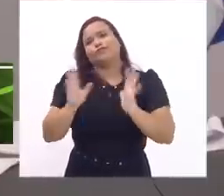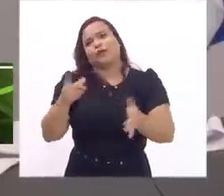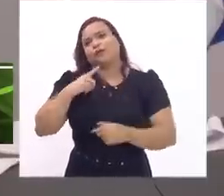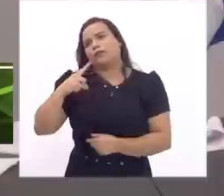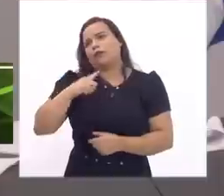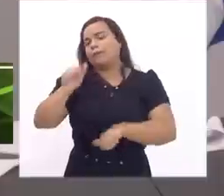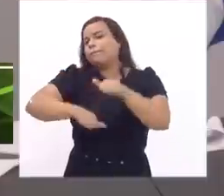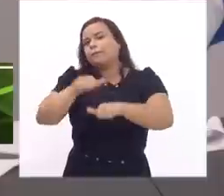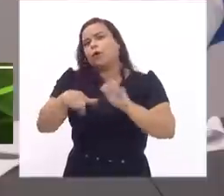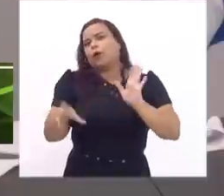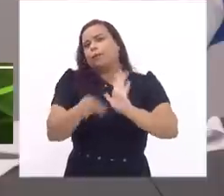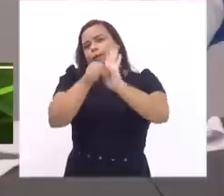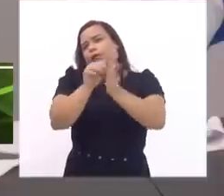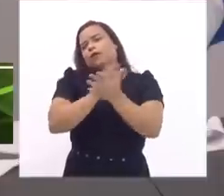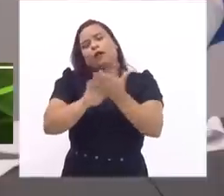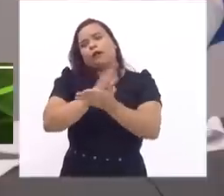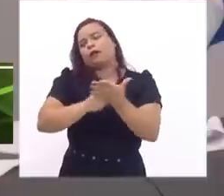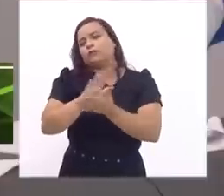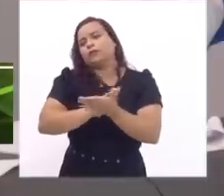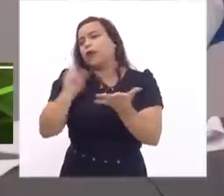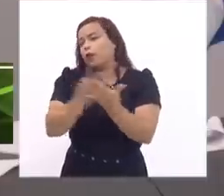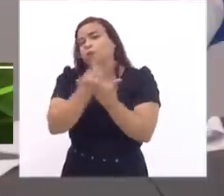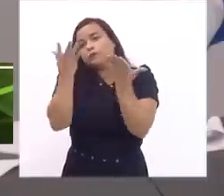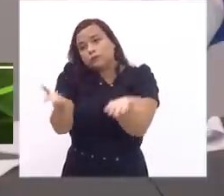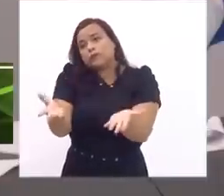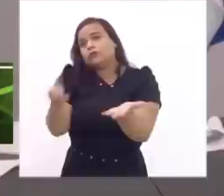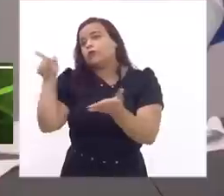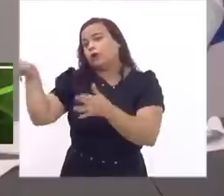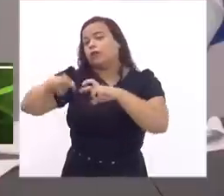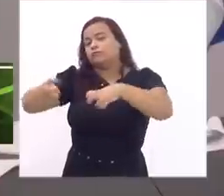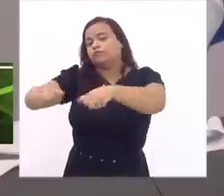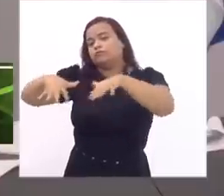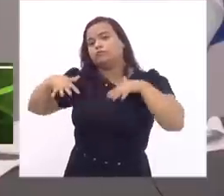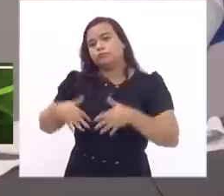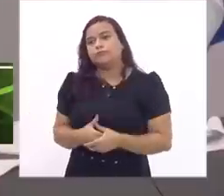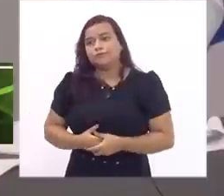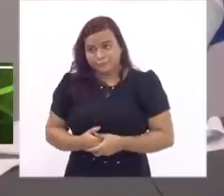não modificamos a ementa. Foi isso que aconteceu no plenário.